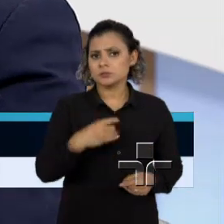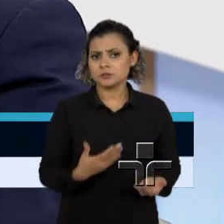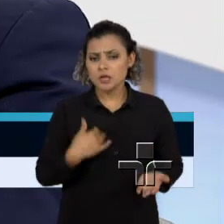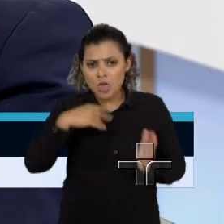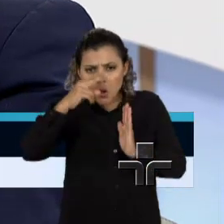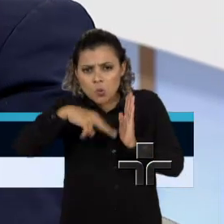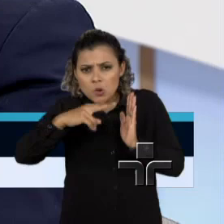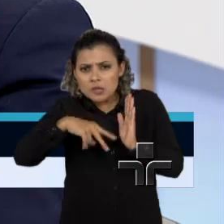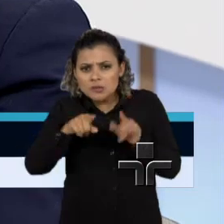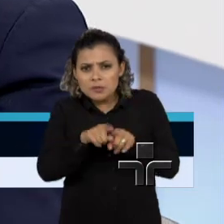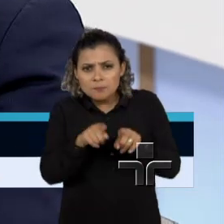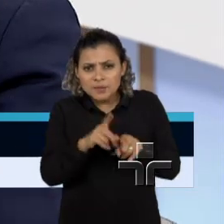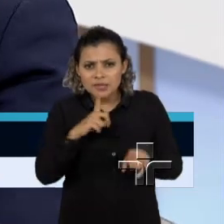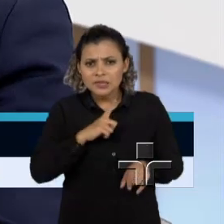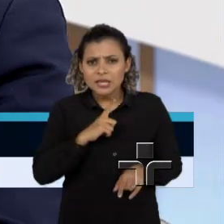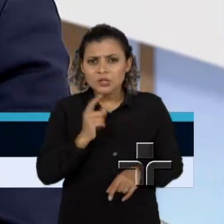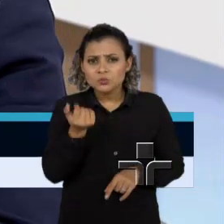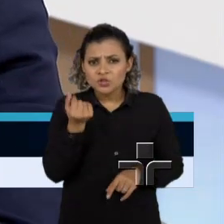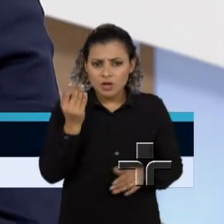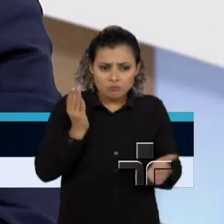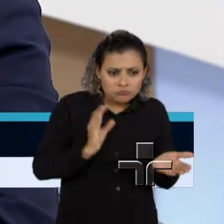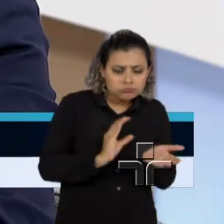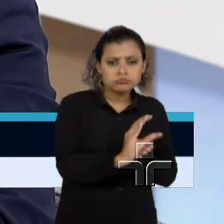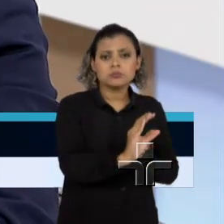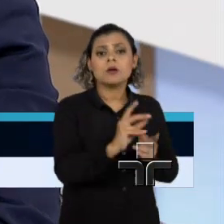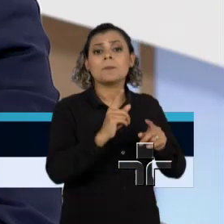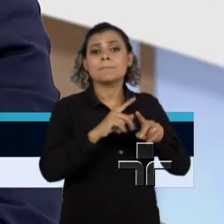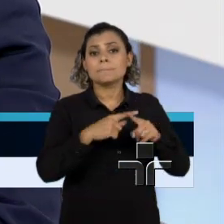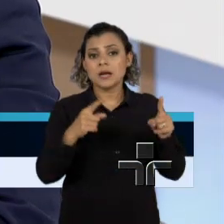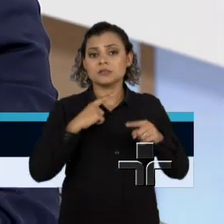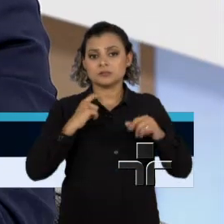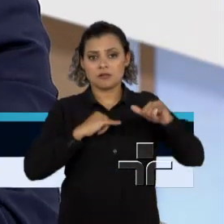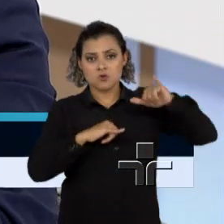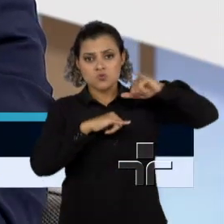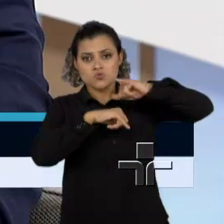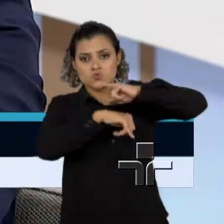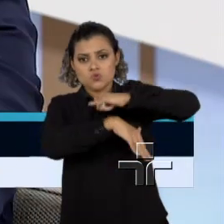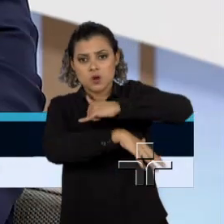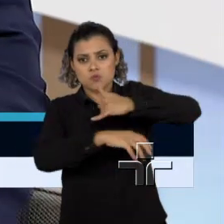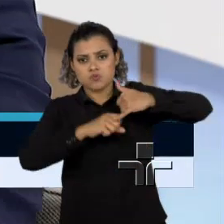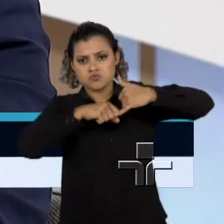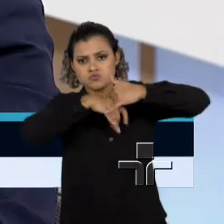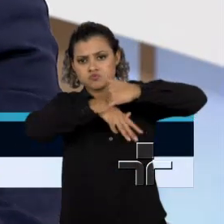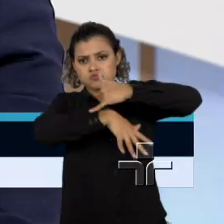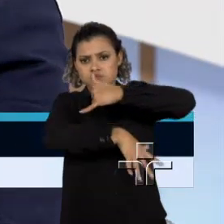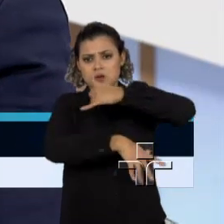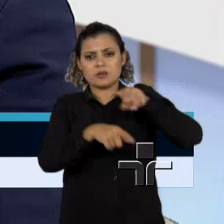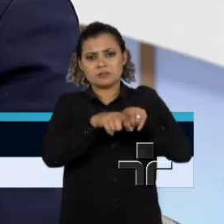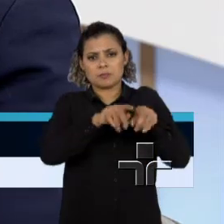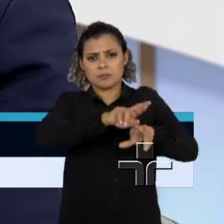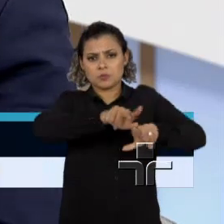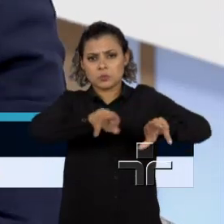lugar que isso teria sido oferecido com esses aviões da Canadair ou